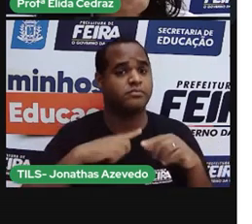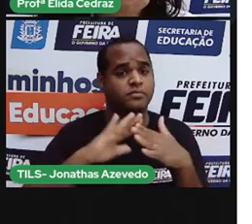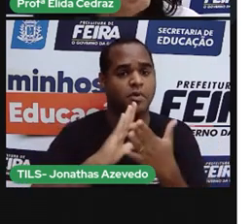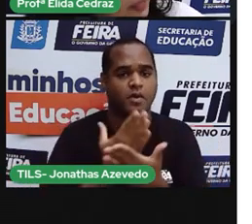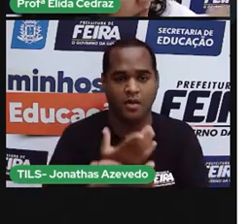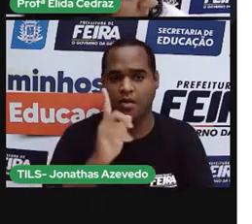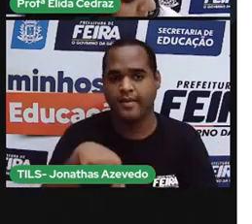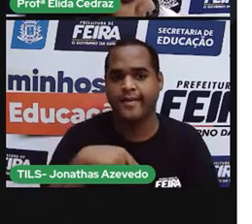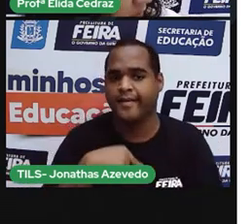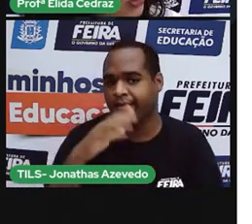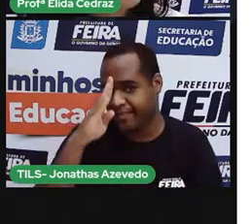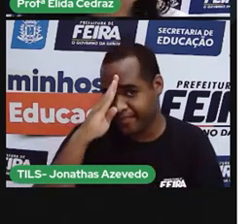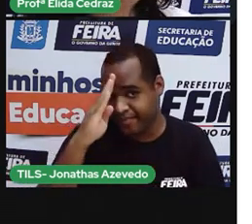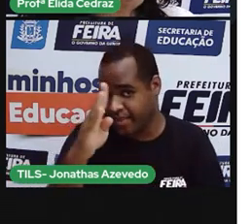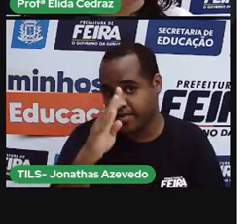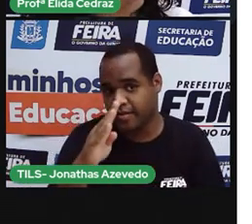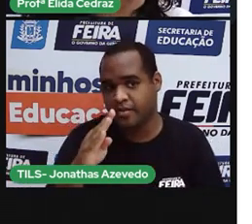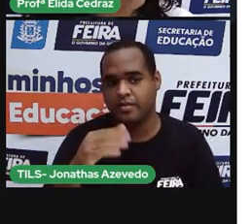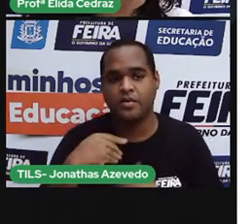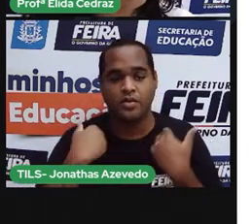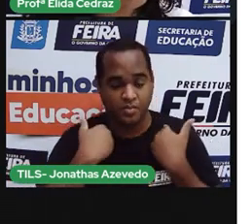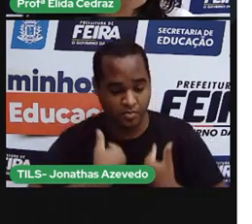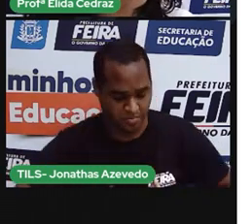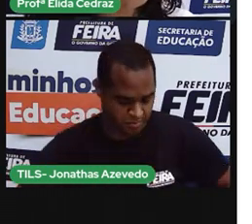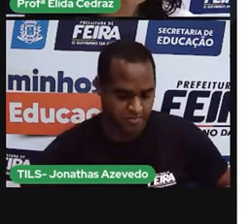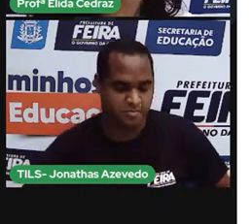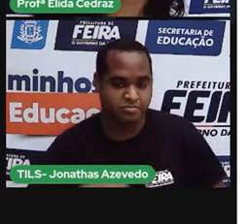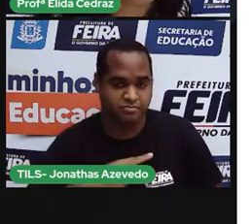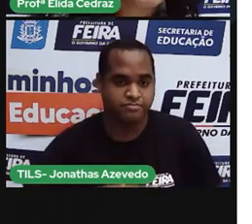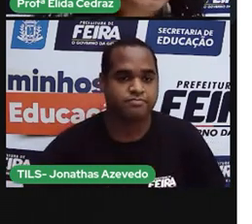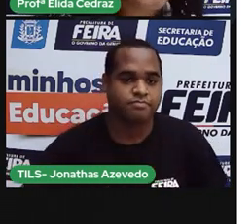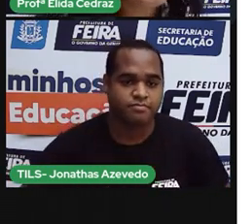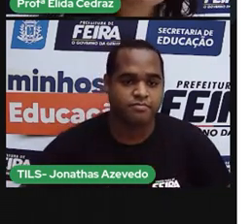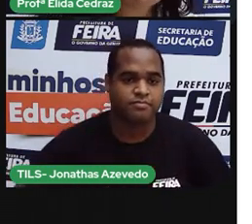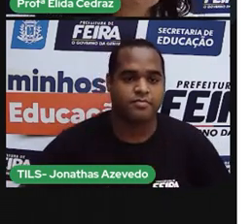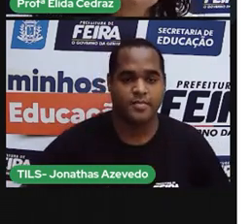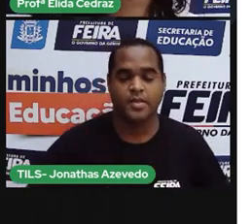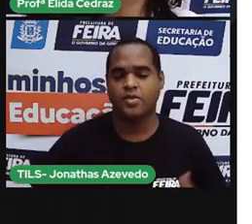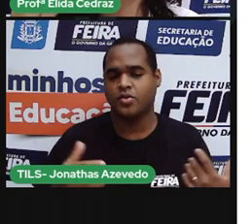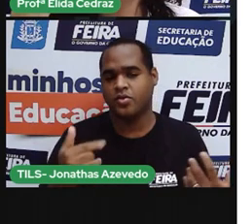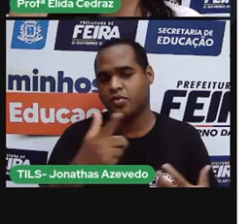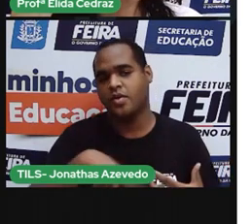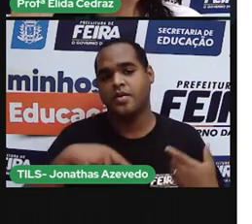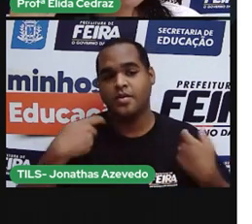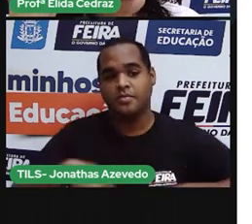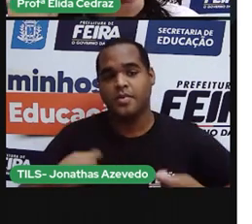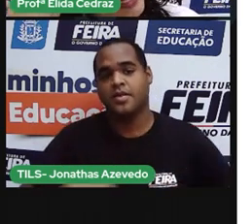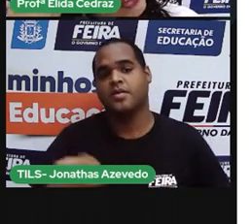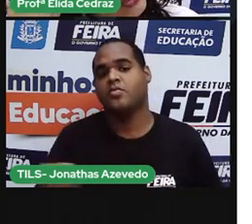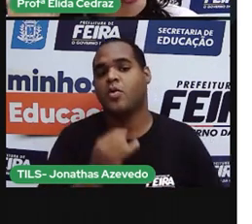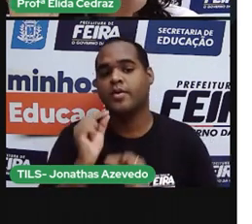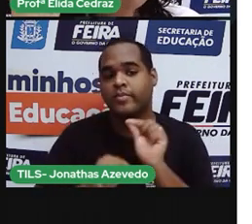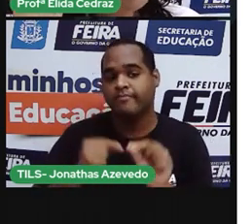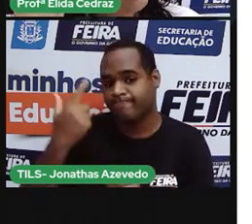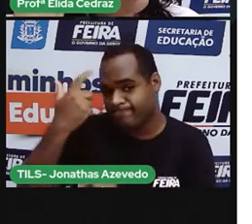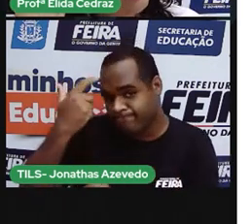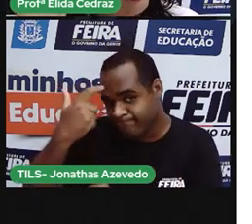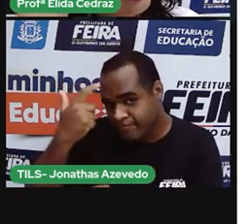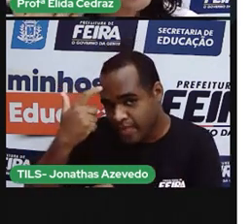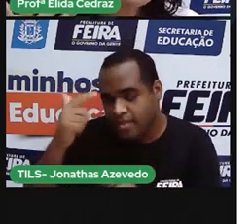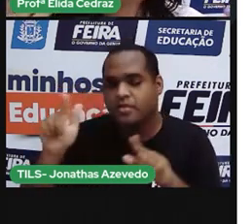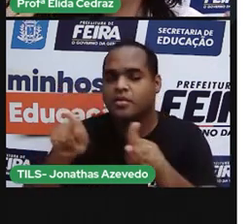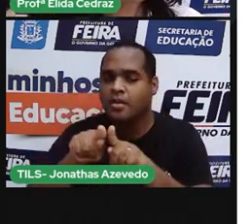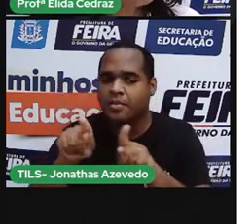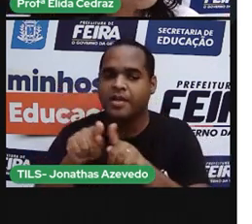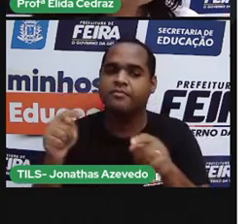escola, principalmente sobre o corpo. Nós precisamos desenvolver a nossa mente com os